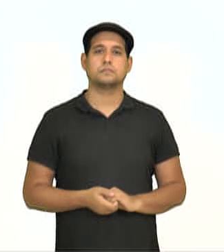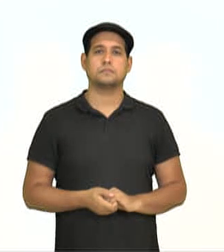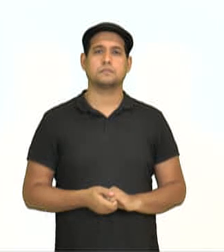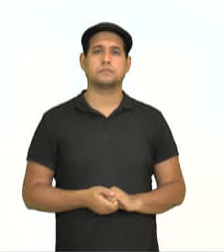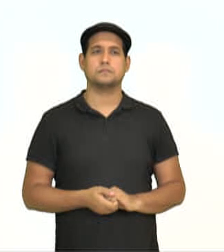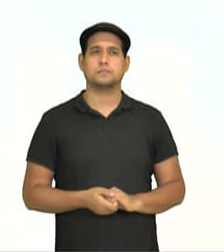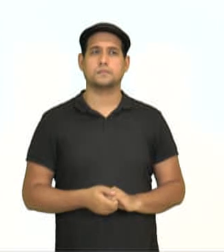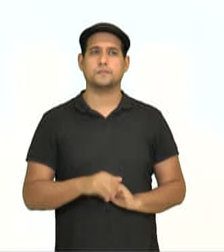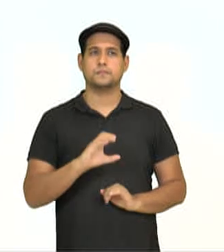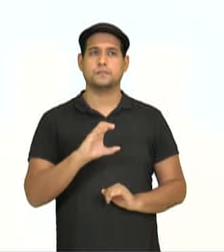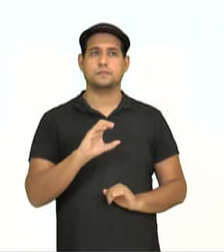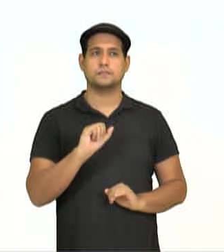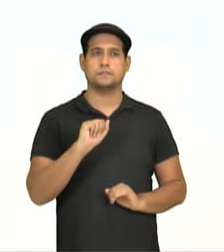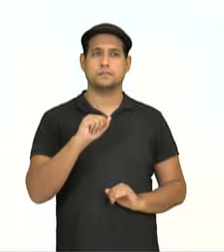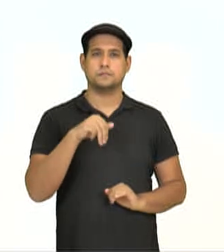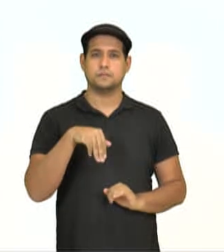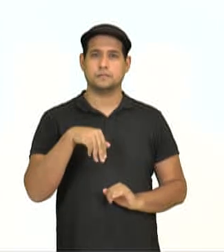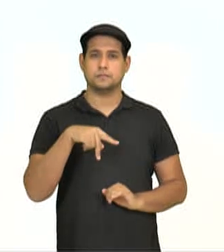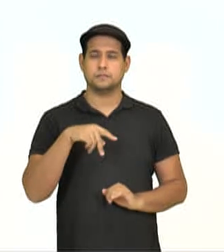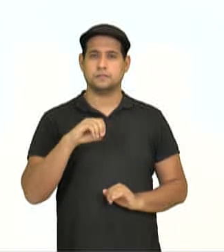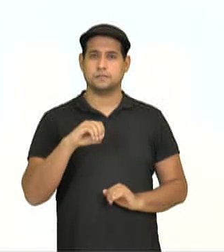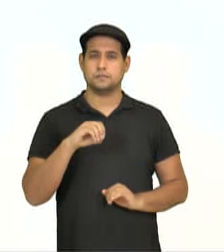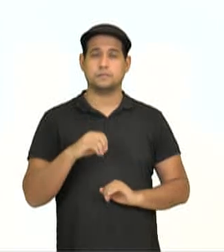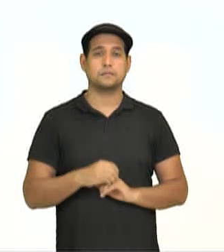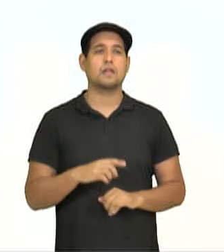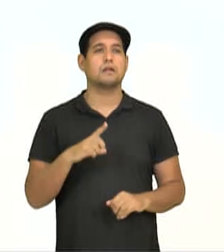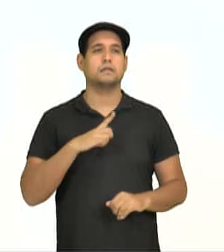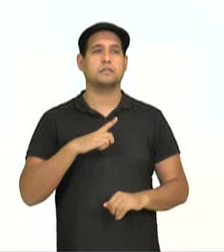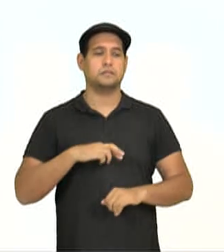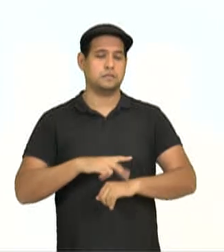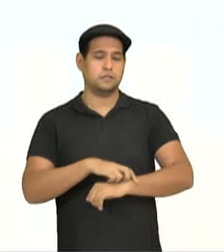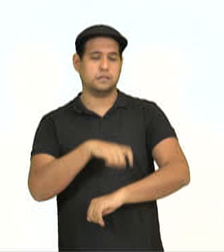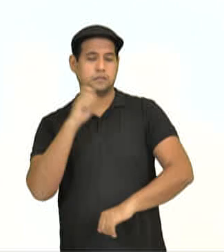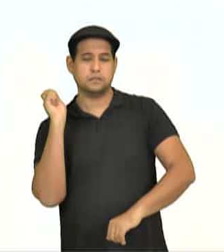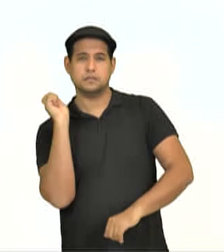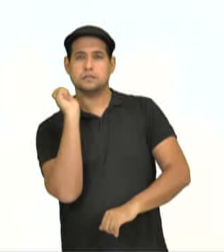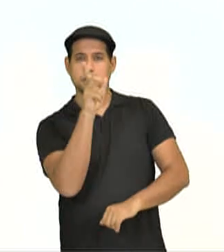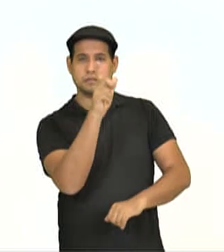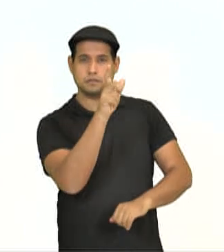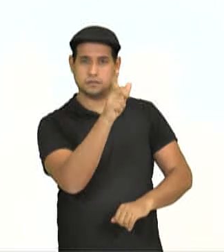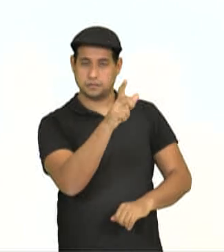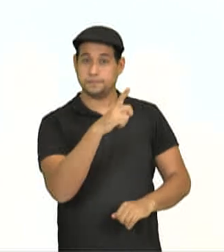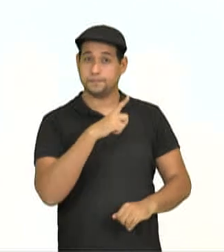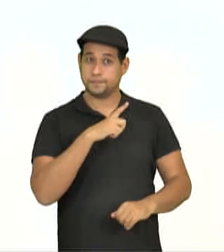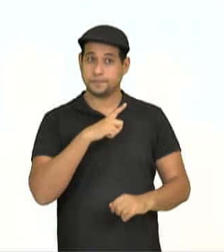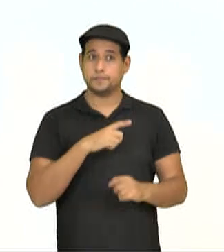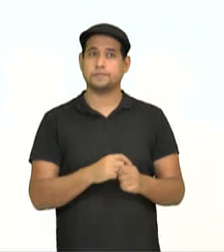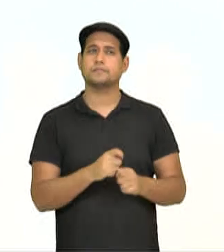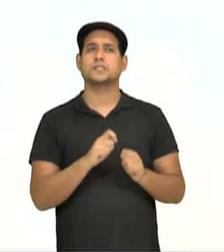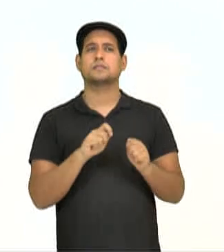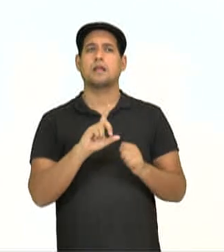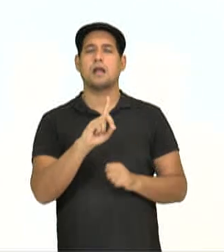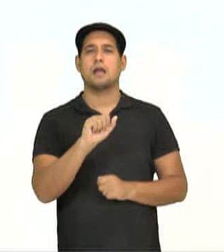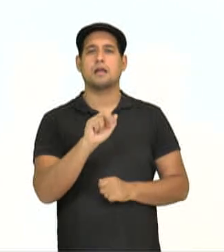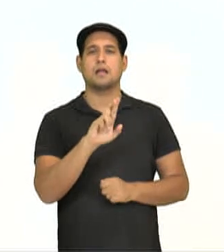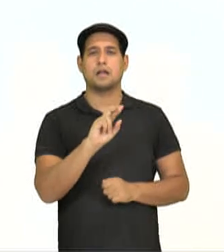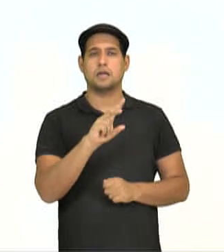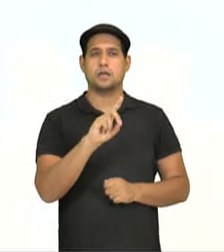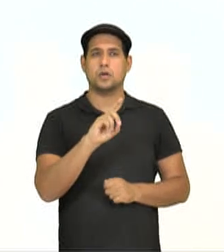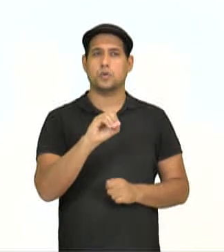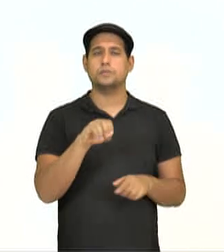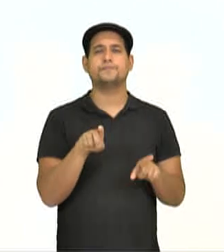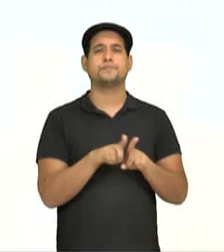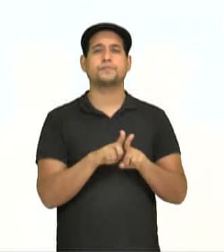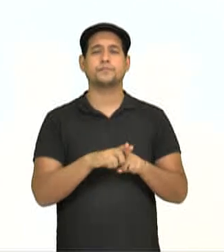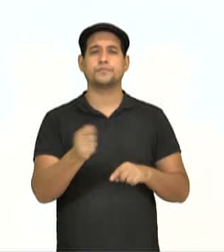Provas de campo. Aí a gente tem o arremesso de peso, o lançamento de dardo, o